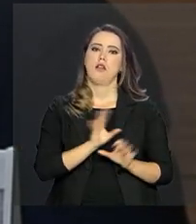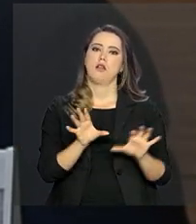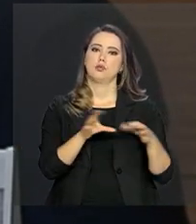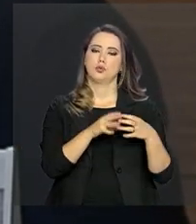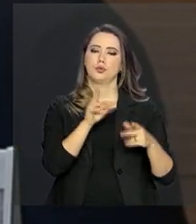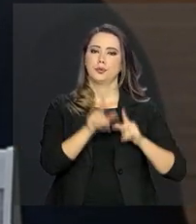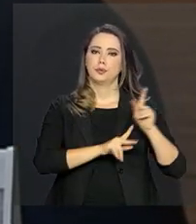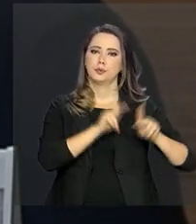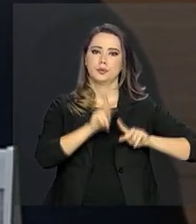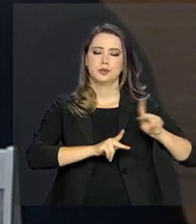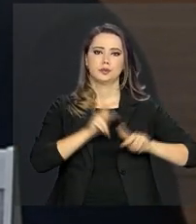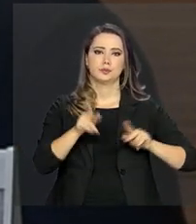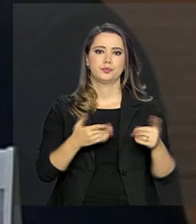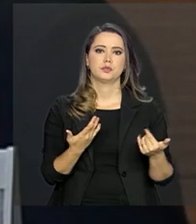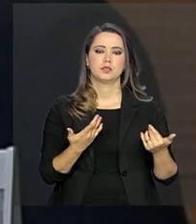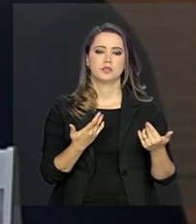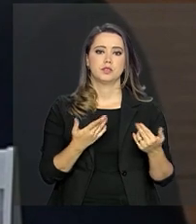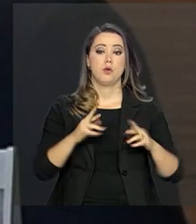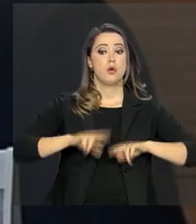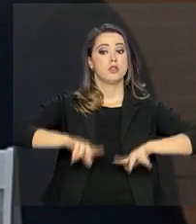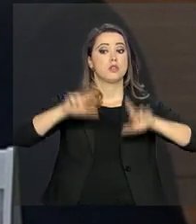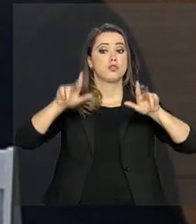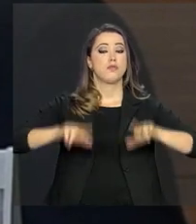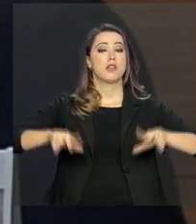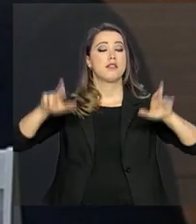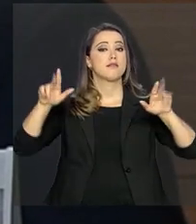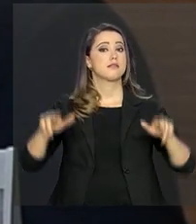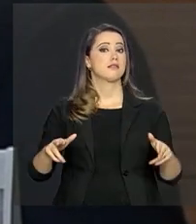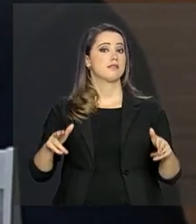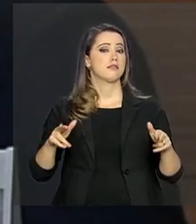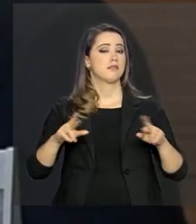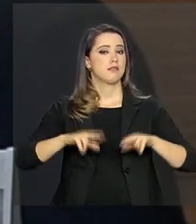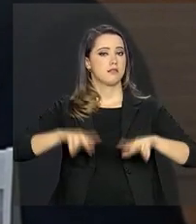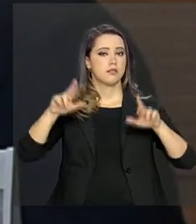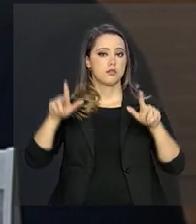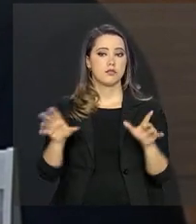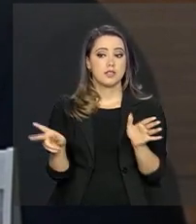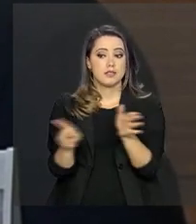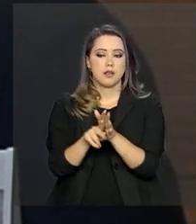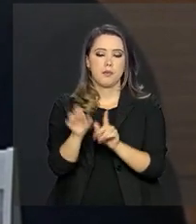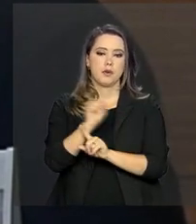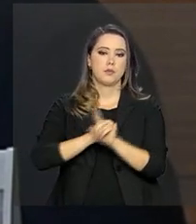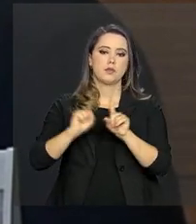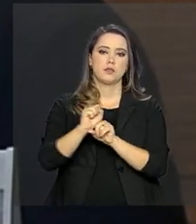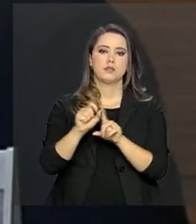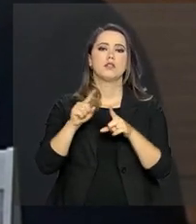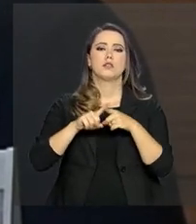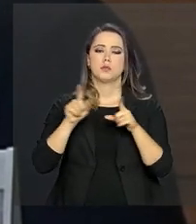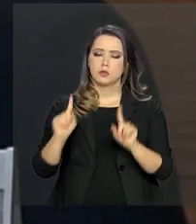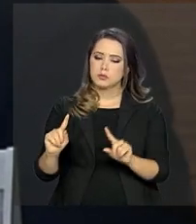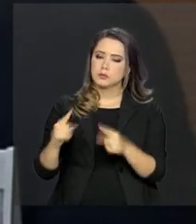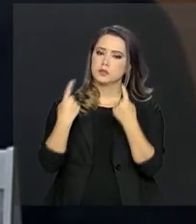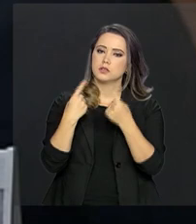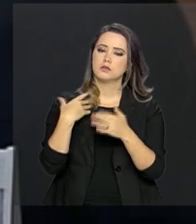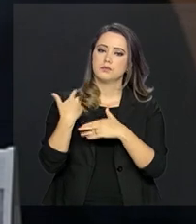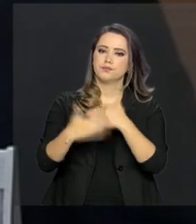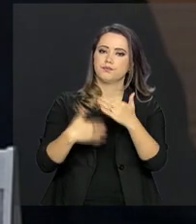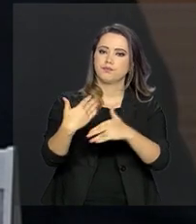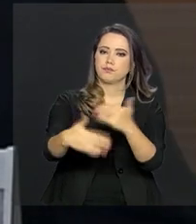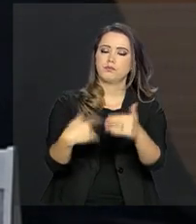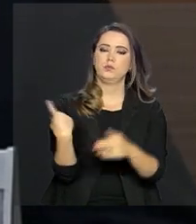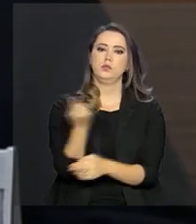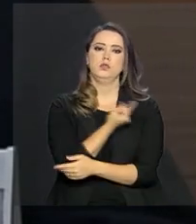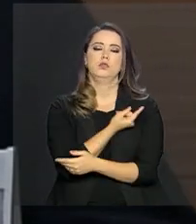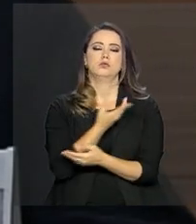como sempre ocorre muitos ainda são os desafios de desenvolvimento que compartilhamos e é natural